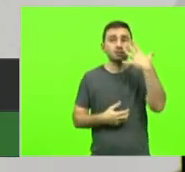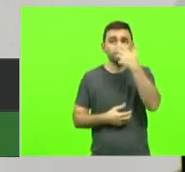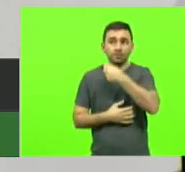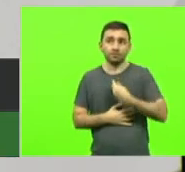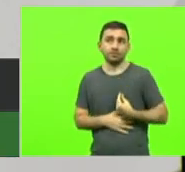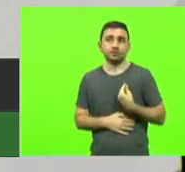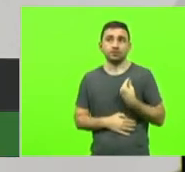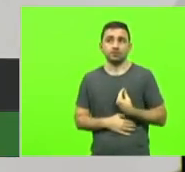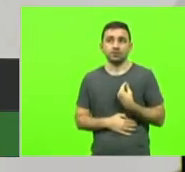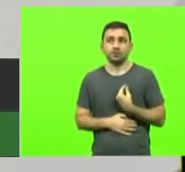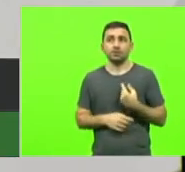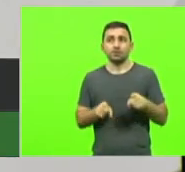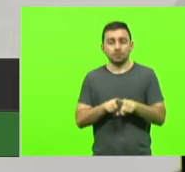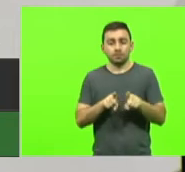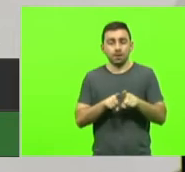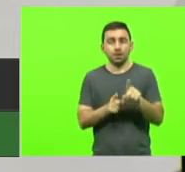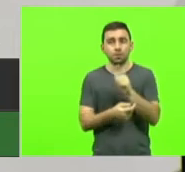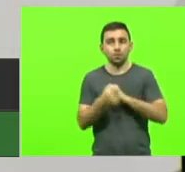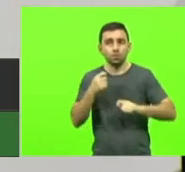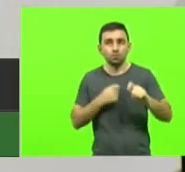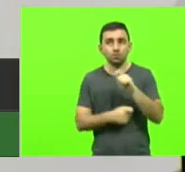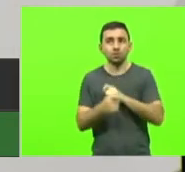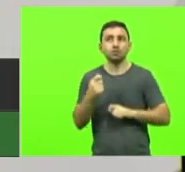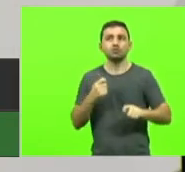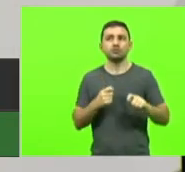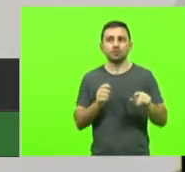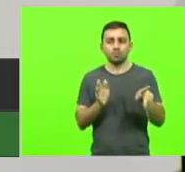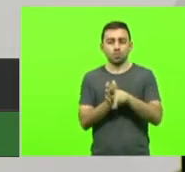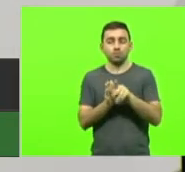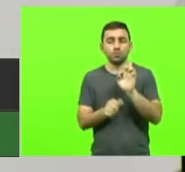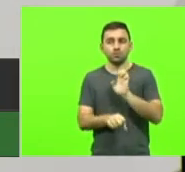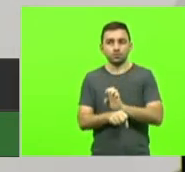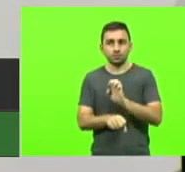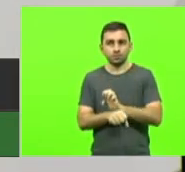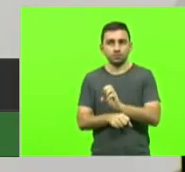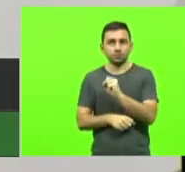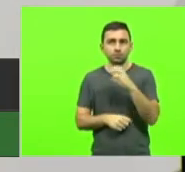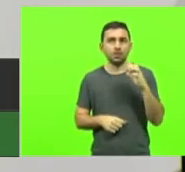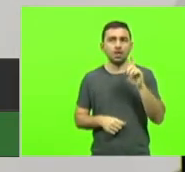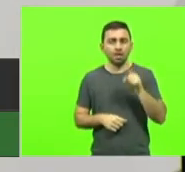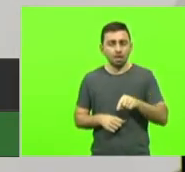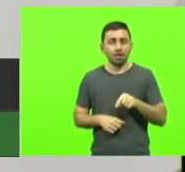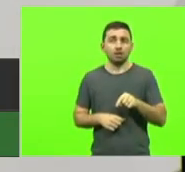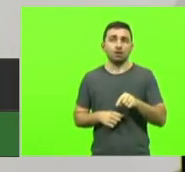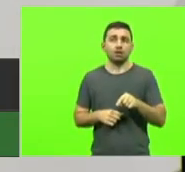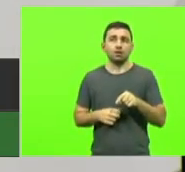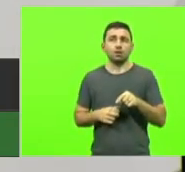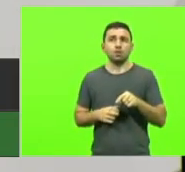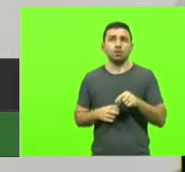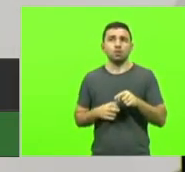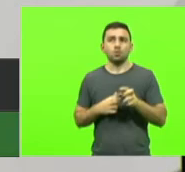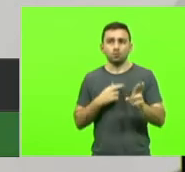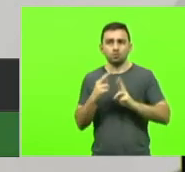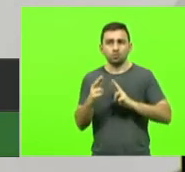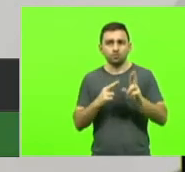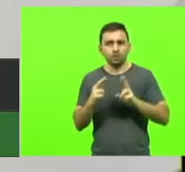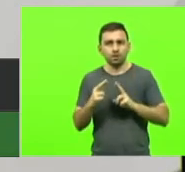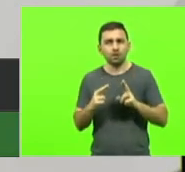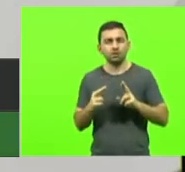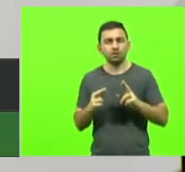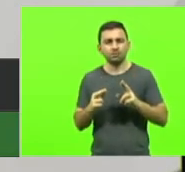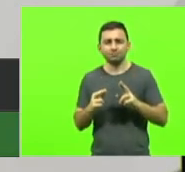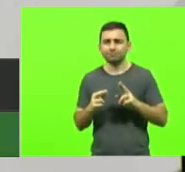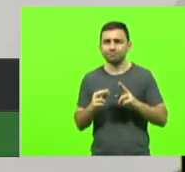segundo, para a economia de todo o estado, porque são rodovias, algumas delas, que cruzam Santa